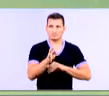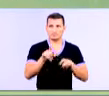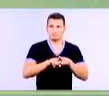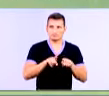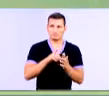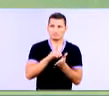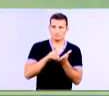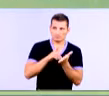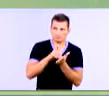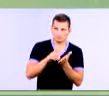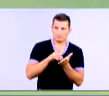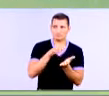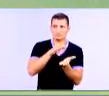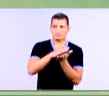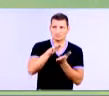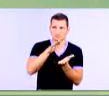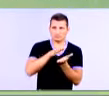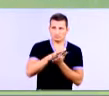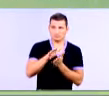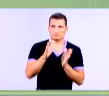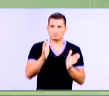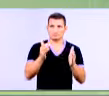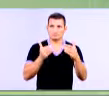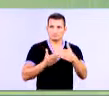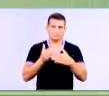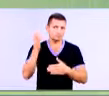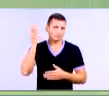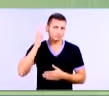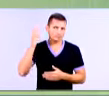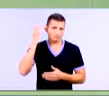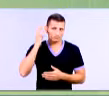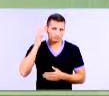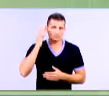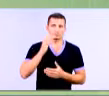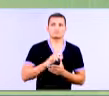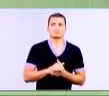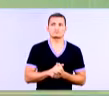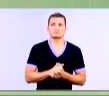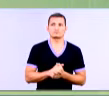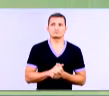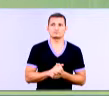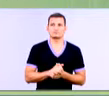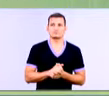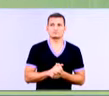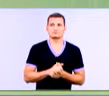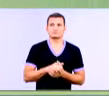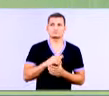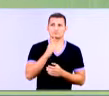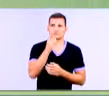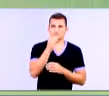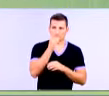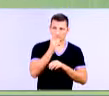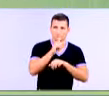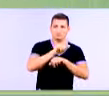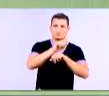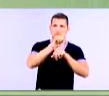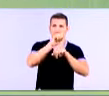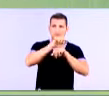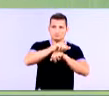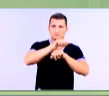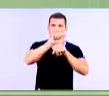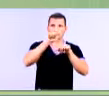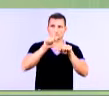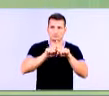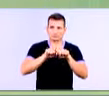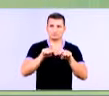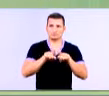disco rígido, a impressora, a caixa de som, entre muitos outros. Um algoritmo também pode gerar uma saída que serviria